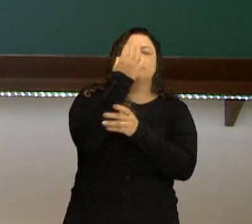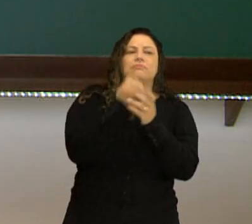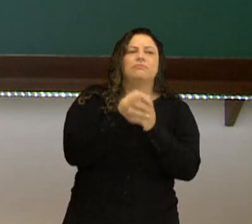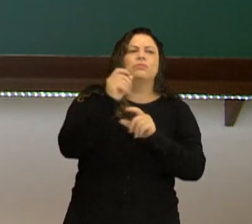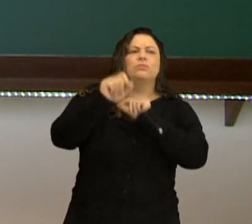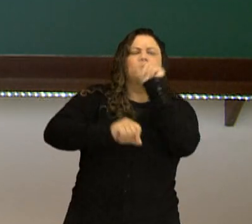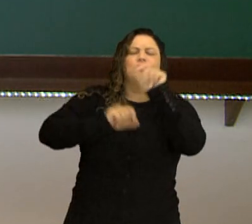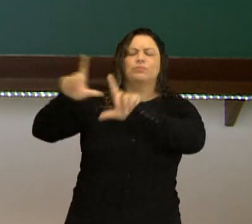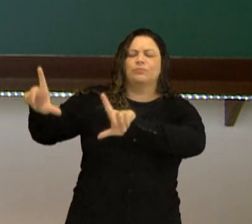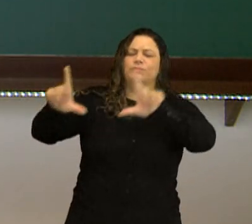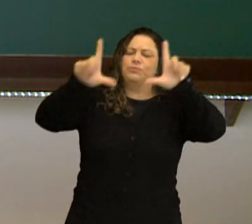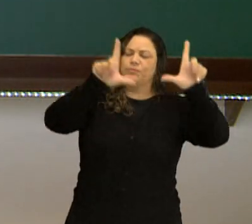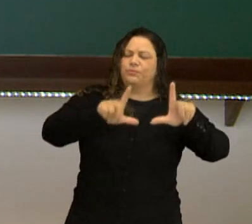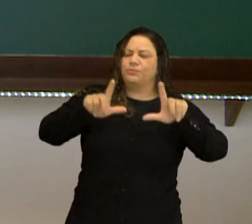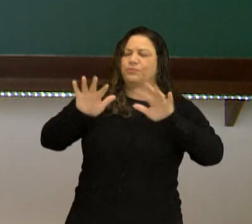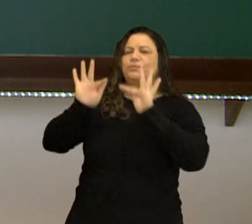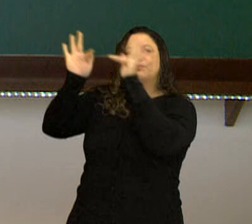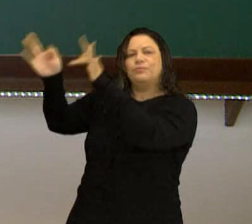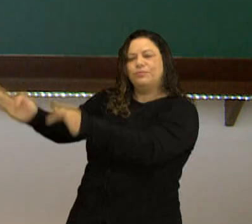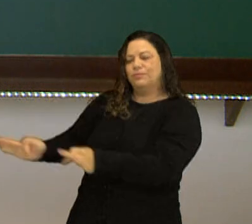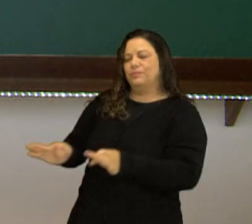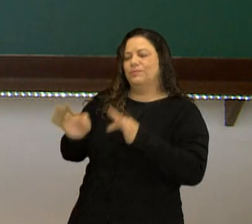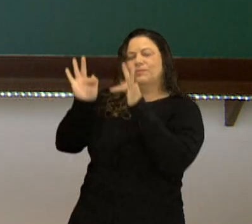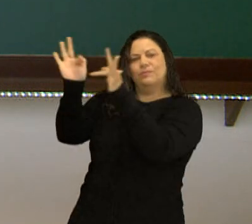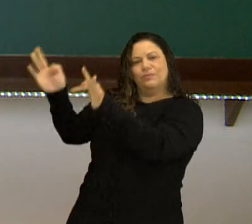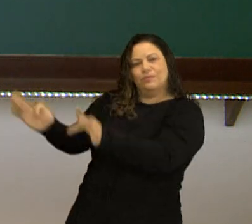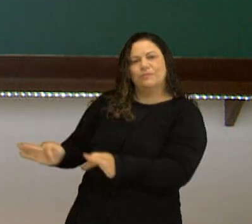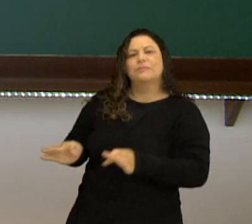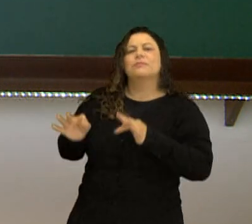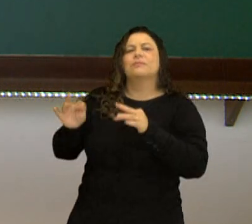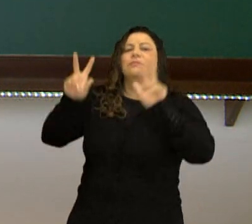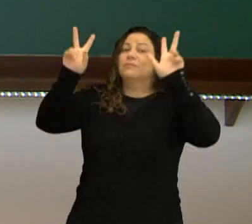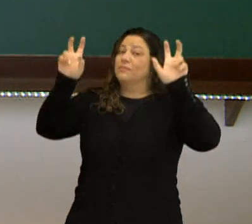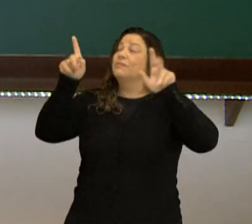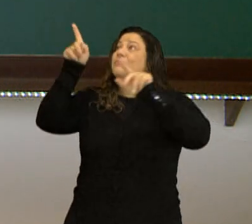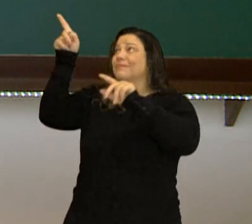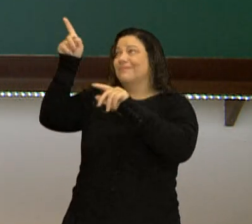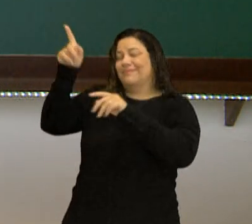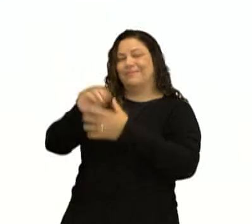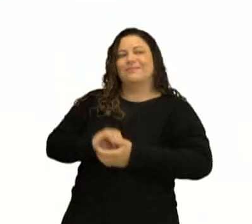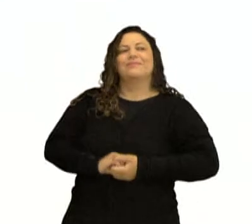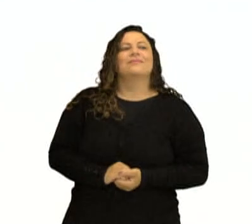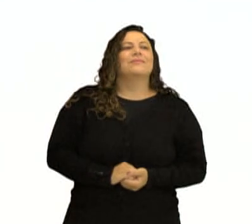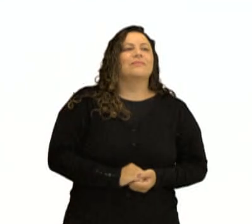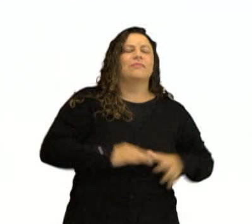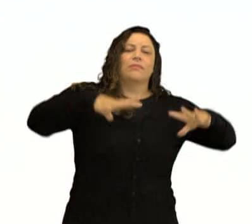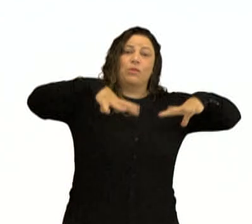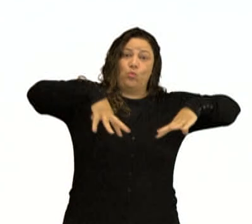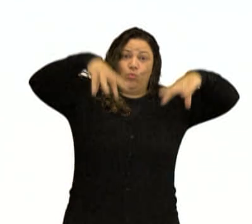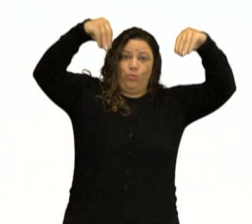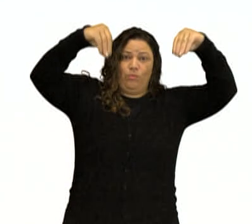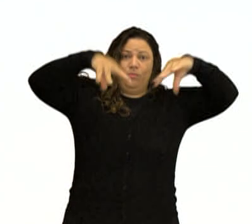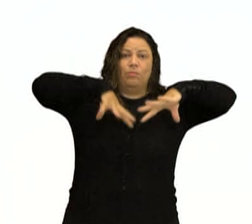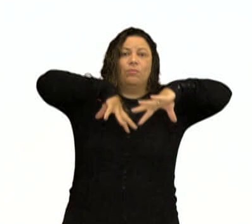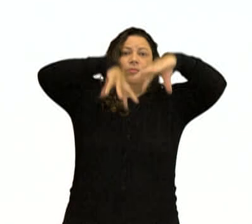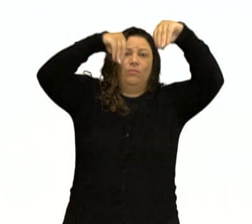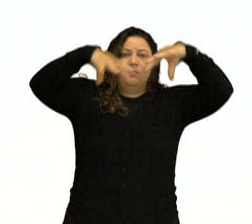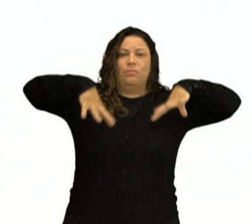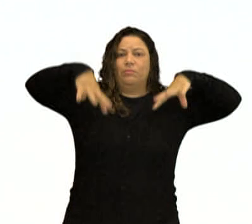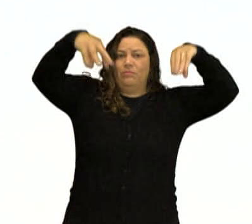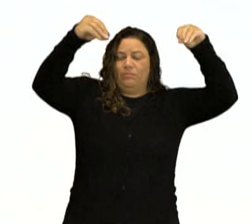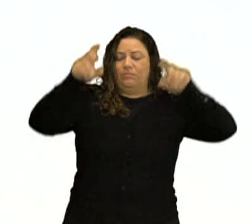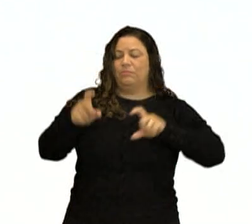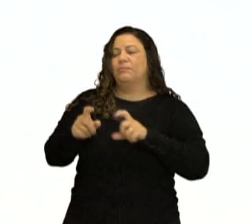quadro representando um castelo medieval e essa produção feudal, né? A produção agrícola no